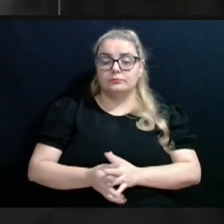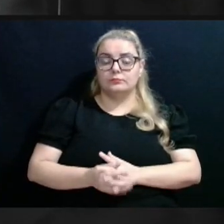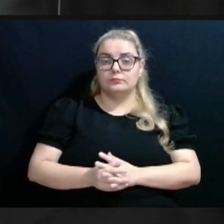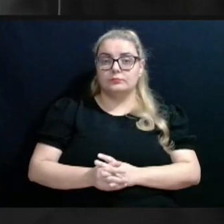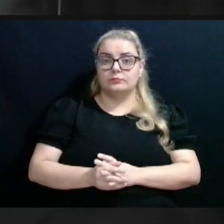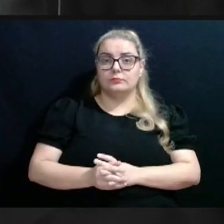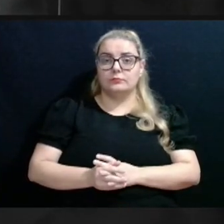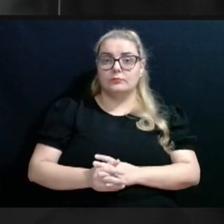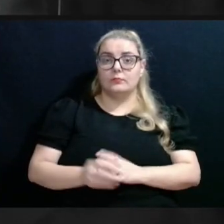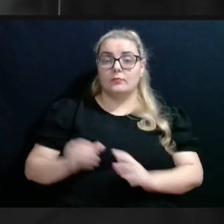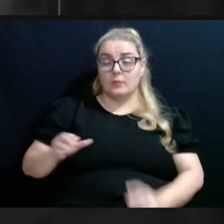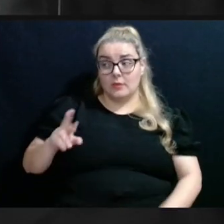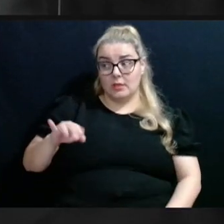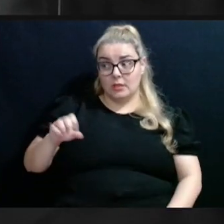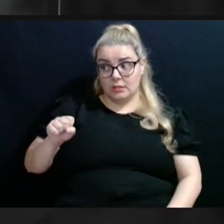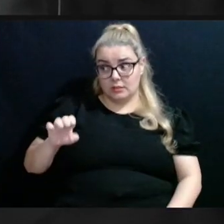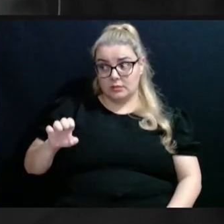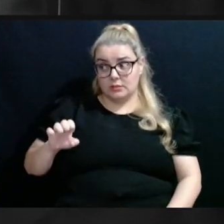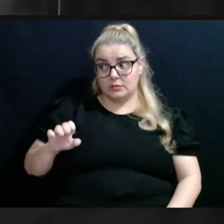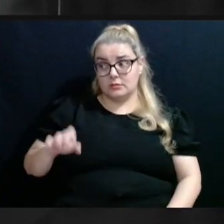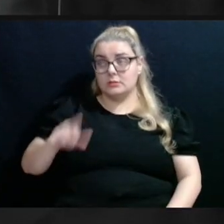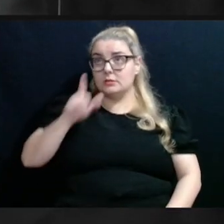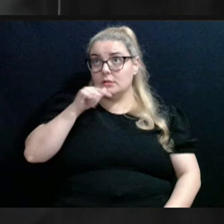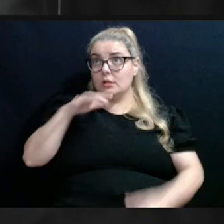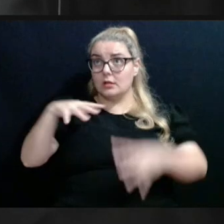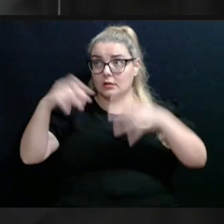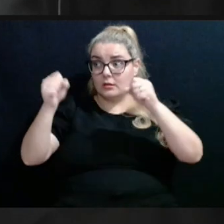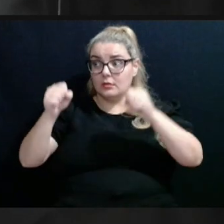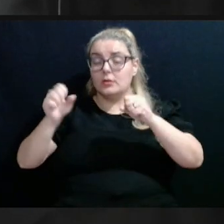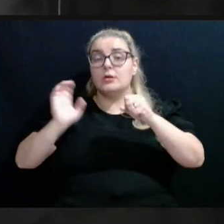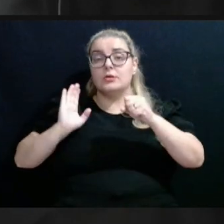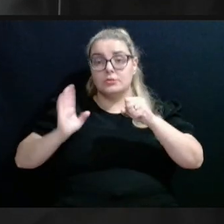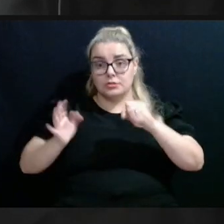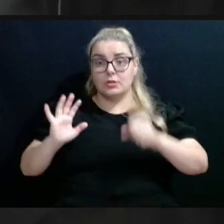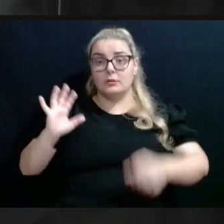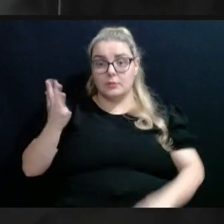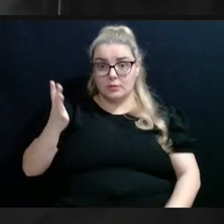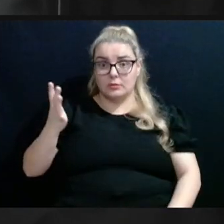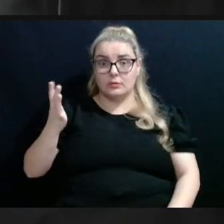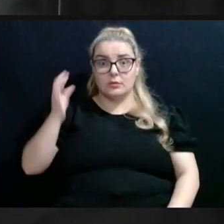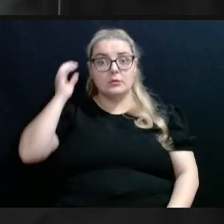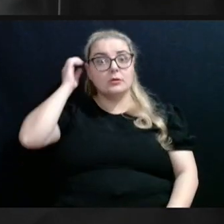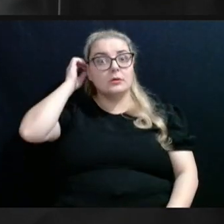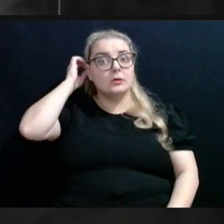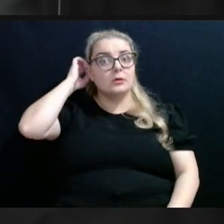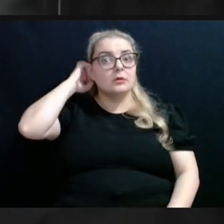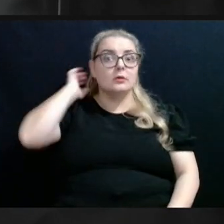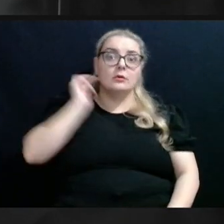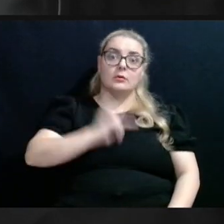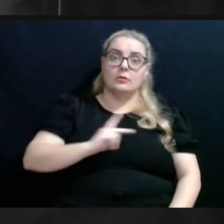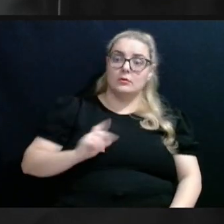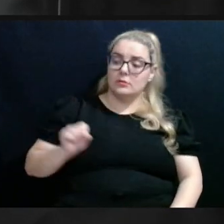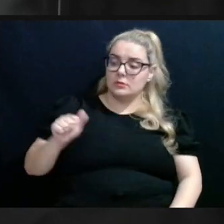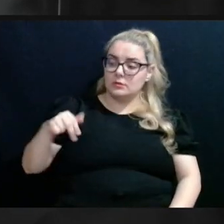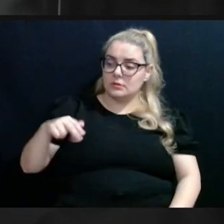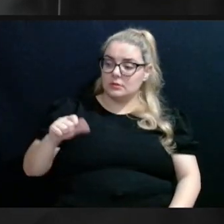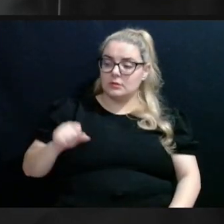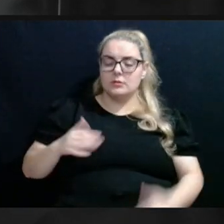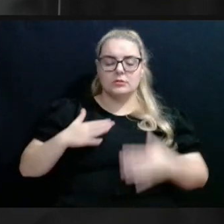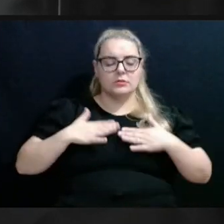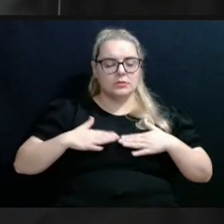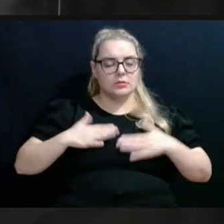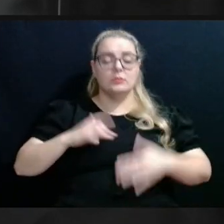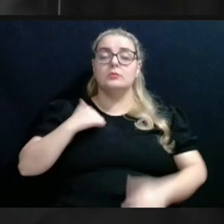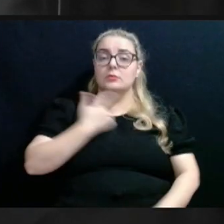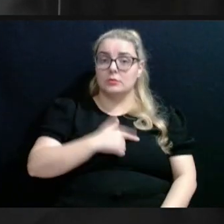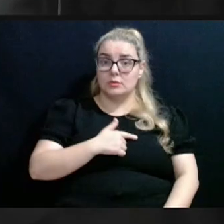está para acontecer, e já trouxemos esse assunto dentro da Câmara. O presidente da Sanasa nos tranquilizou, que